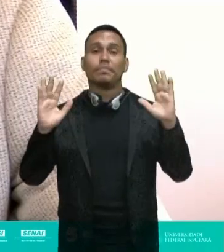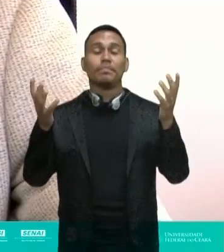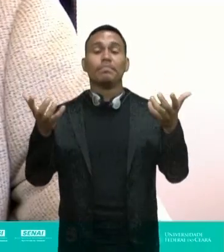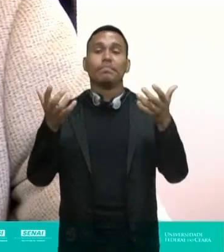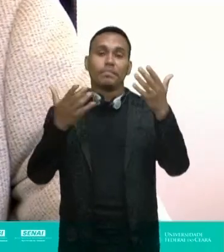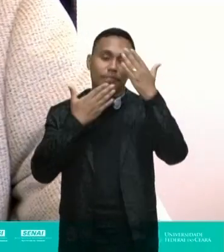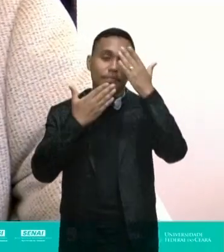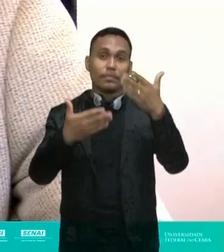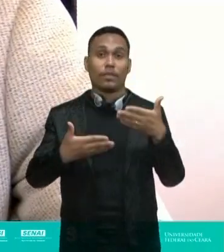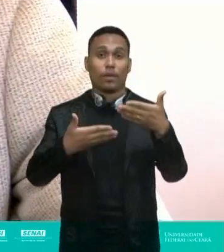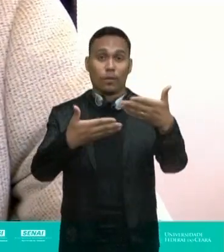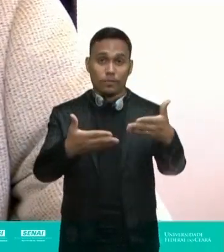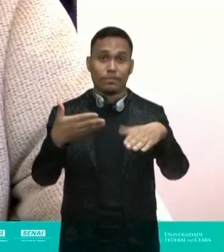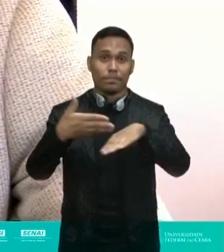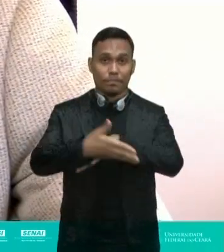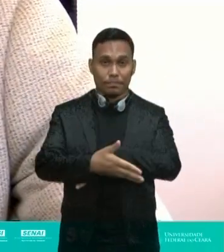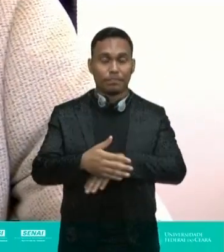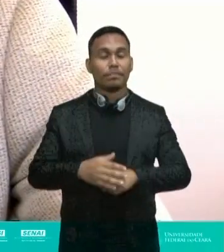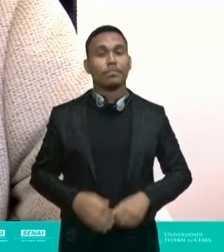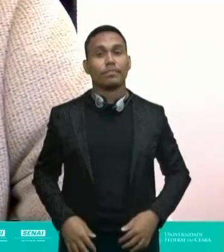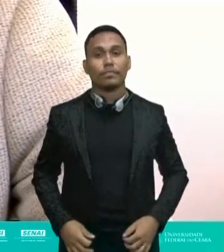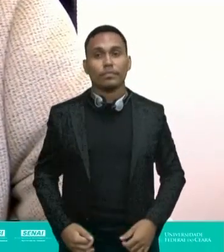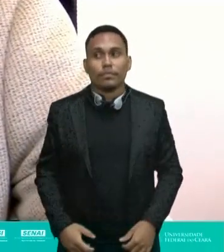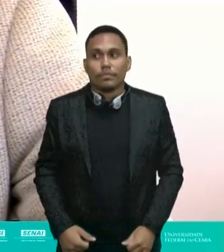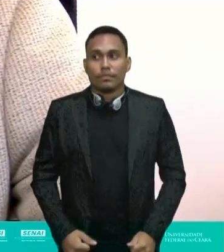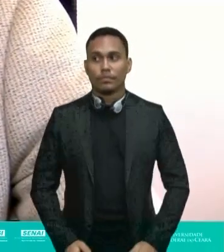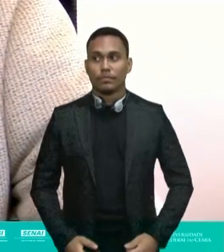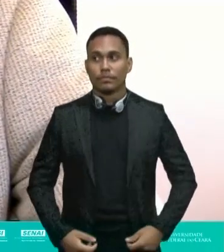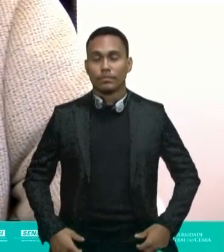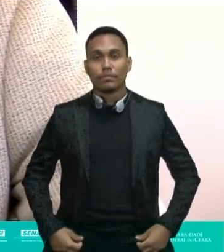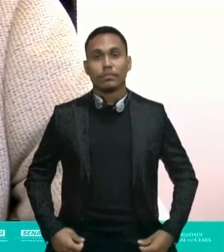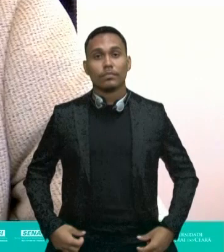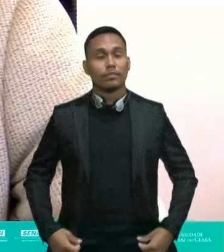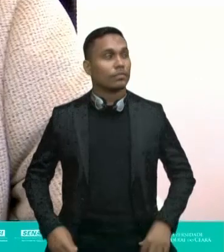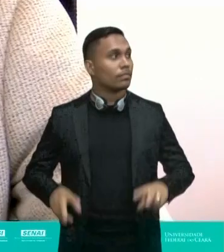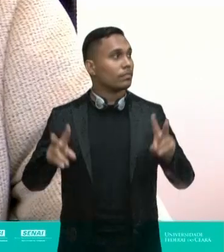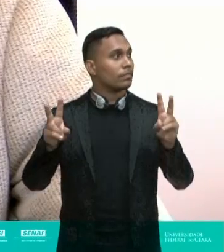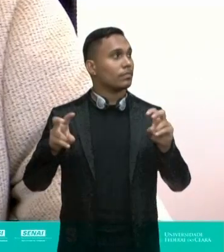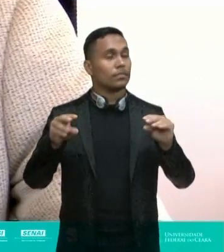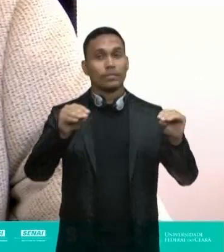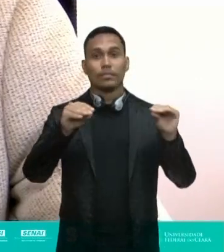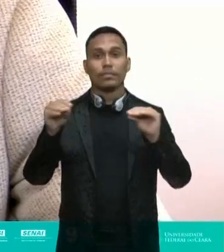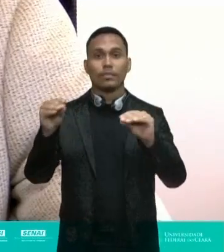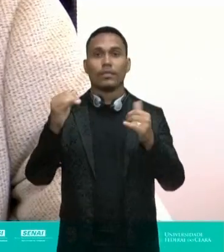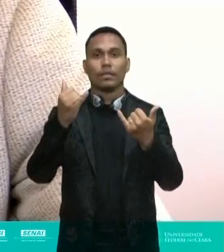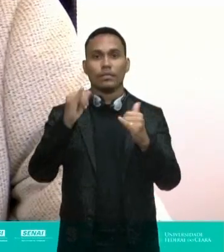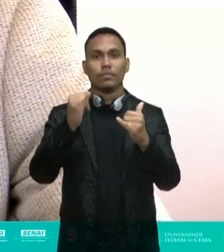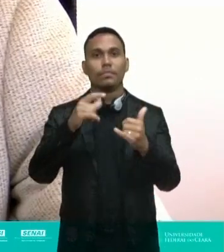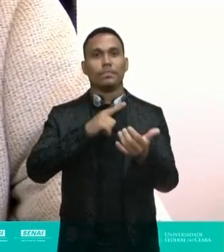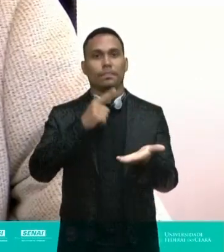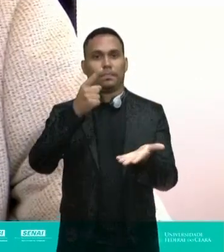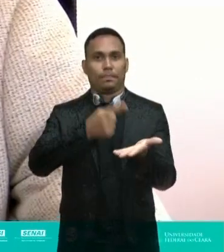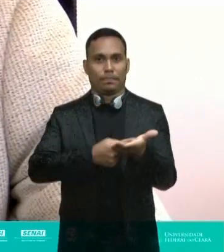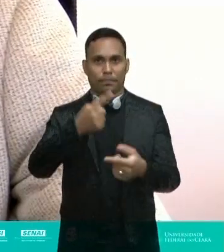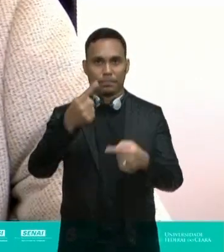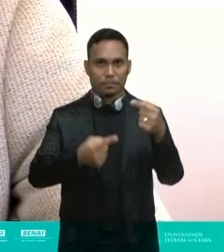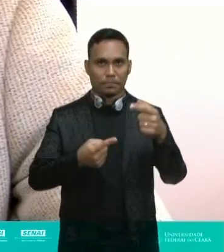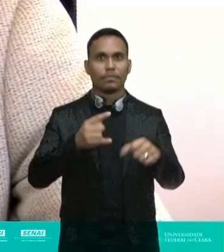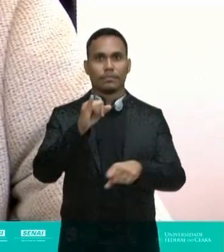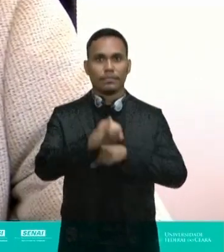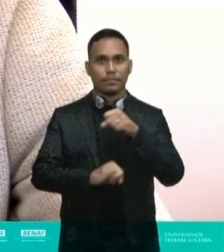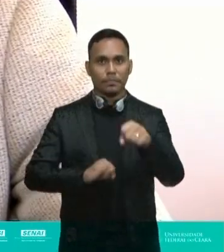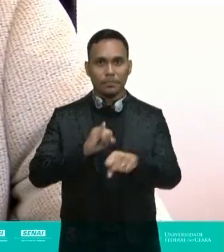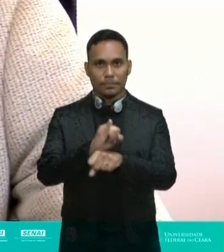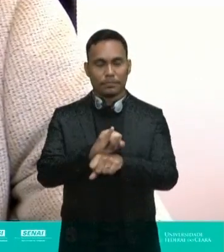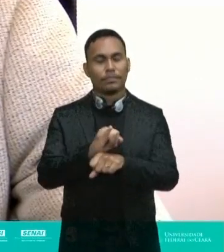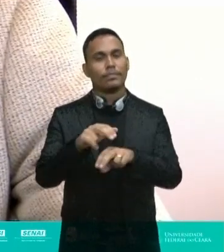intervenção. A descarbonização da economia e a transição energética encontram-se hoje no topo da agenda política internacional. E